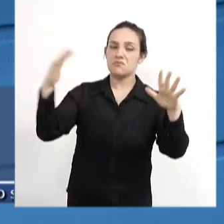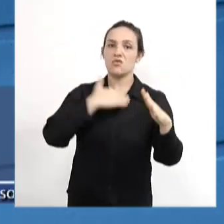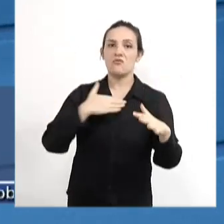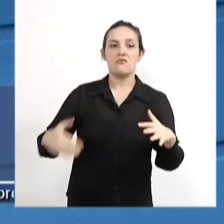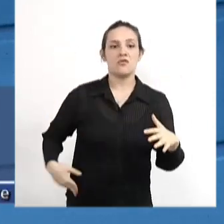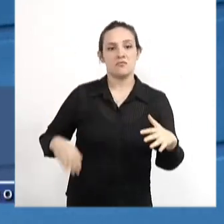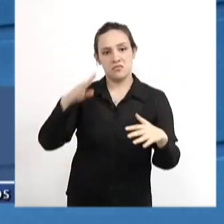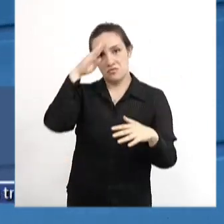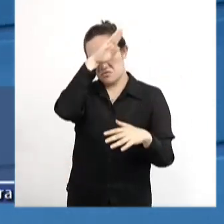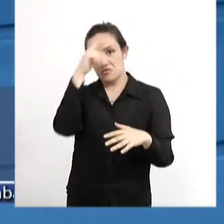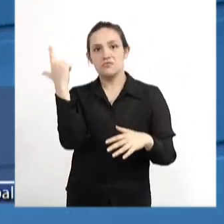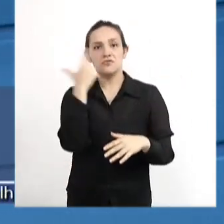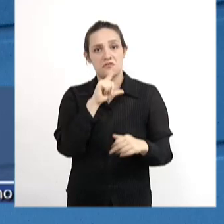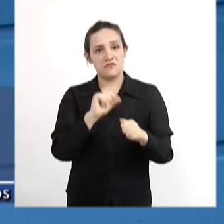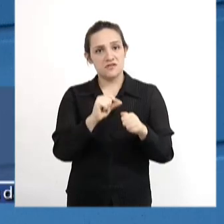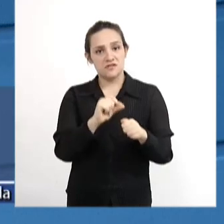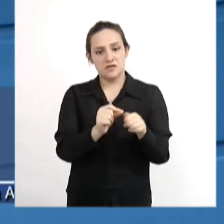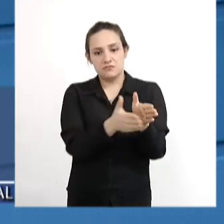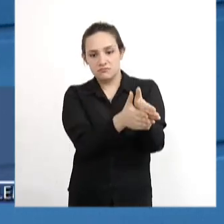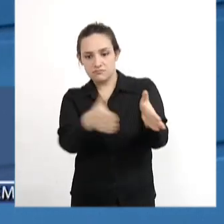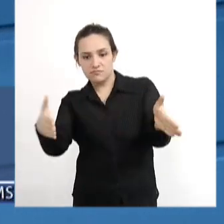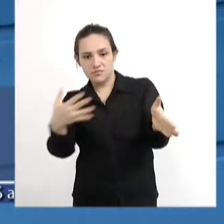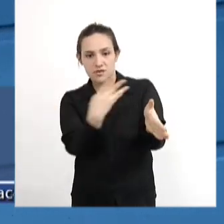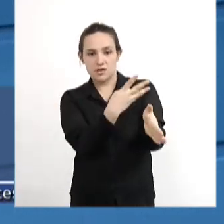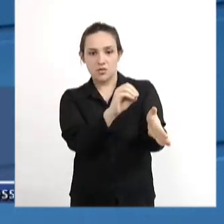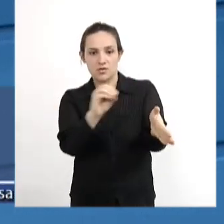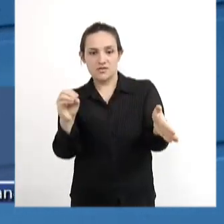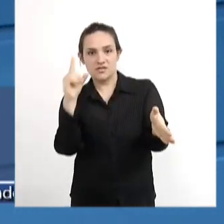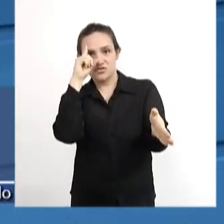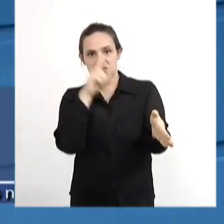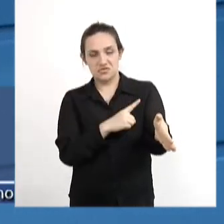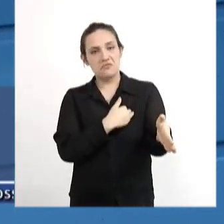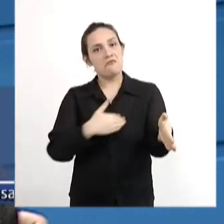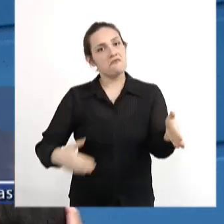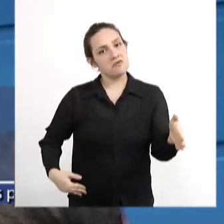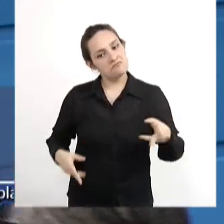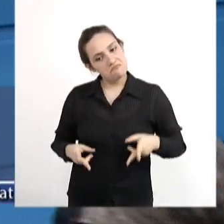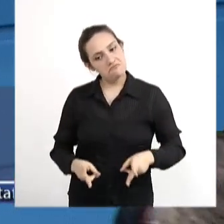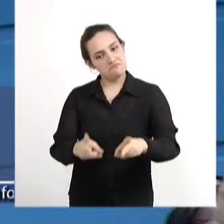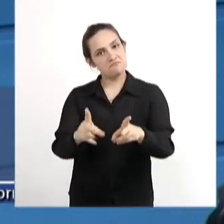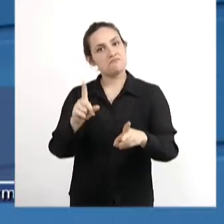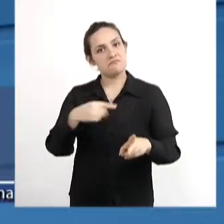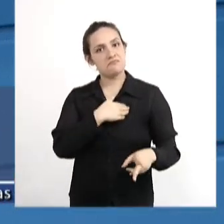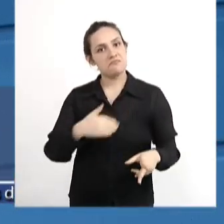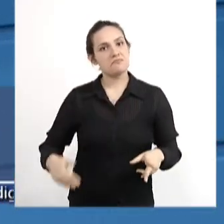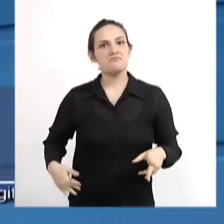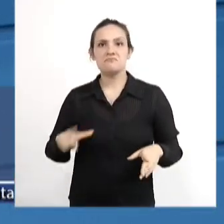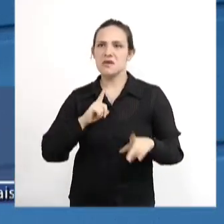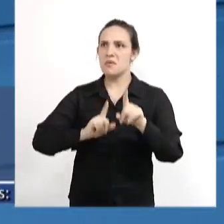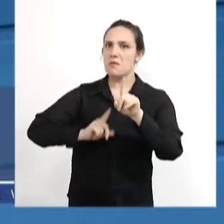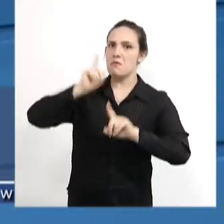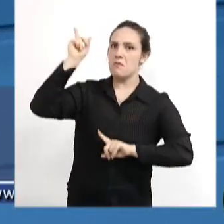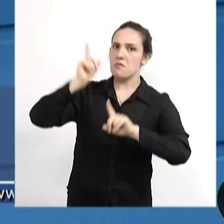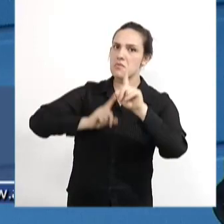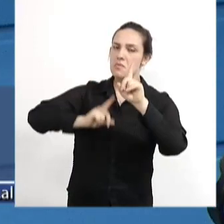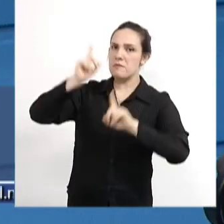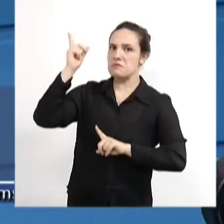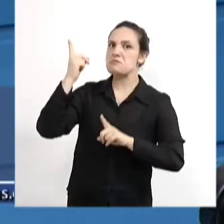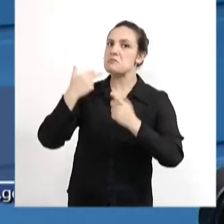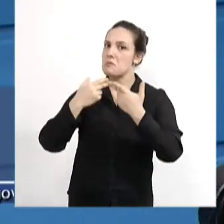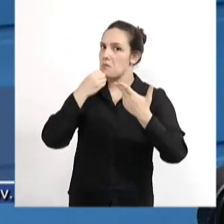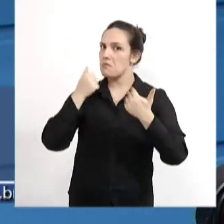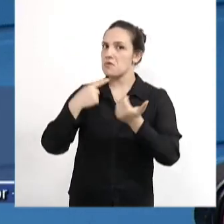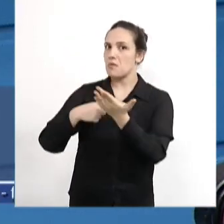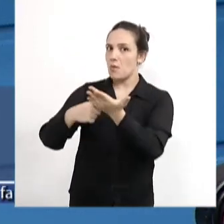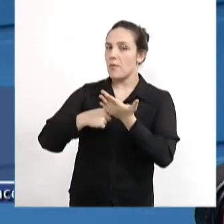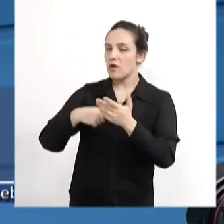completou 400 dias de governo. Um governo que tem sido marcado por recordes constantes nas negociações